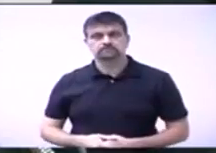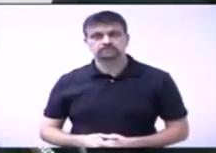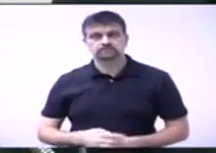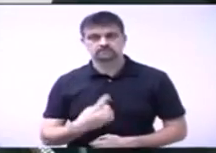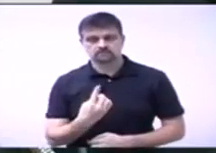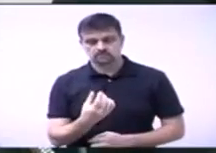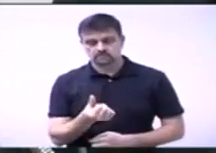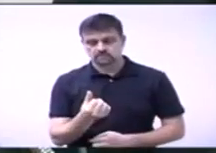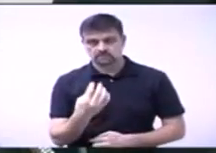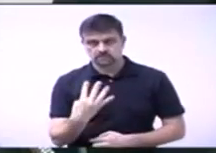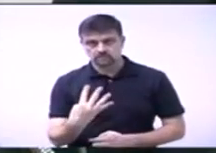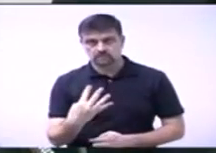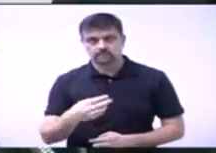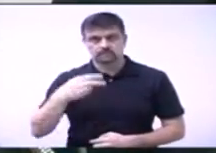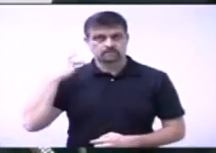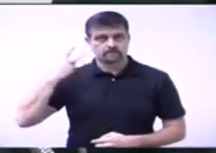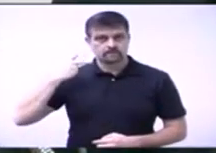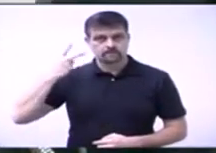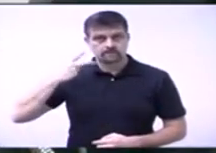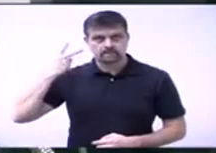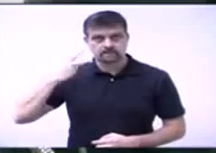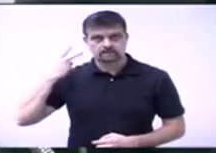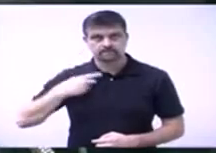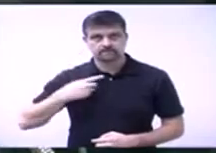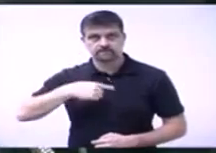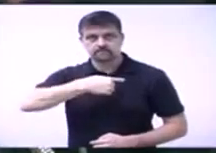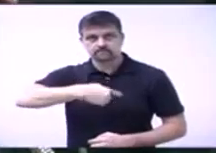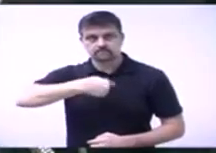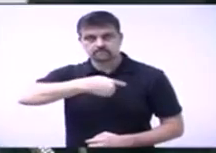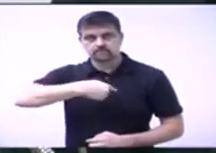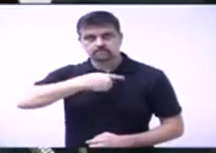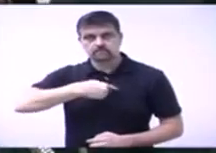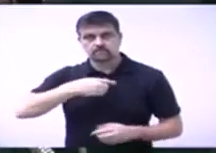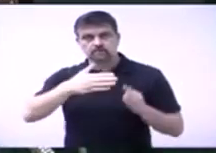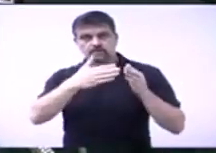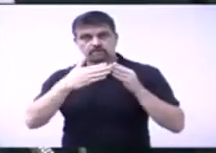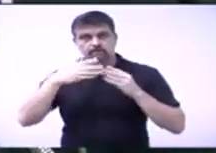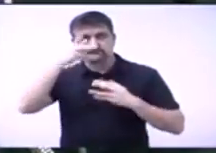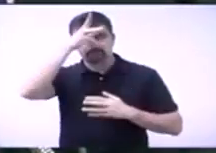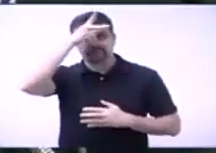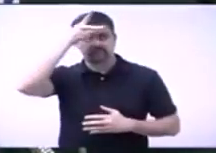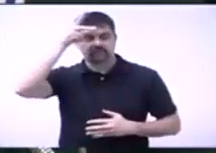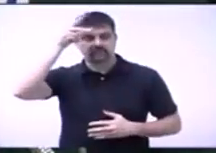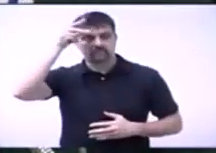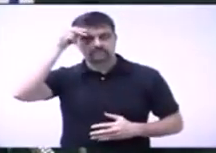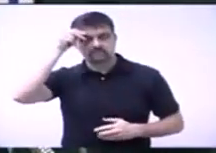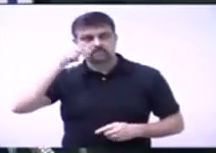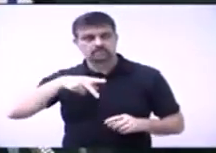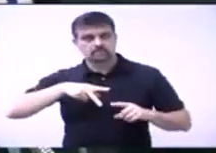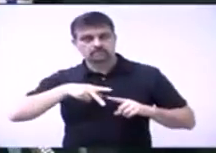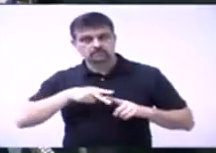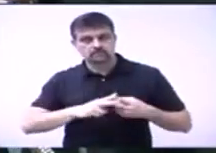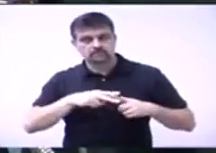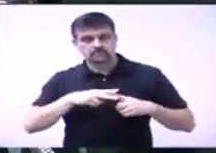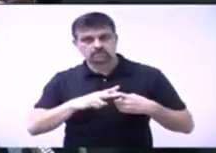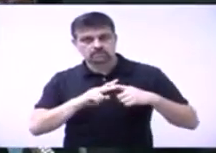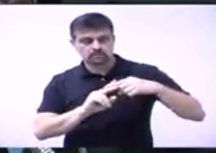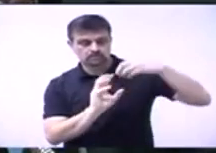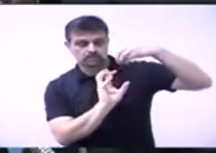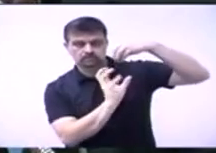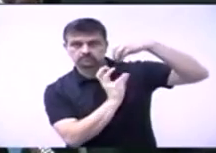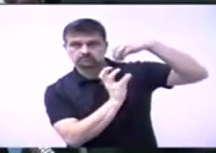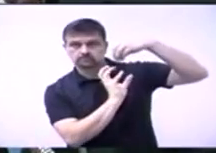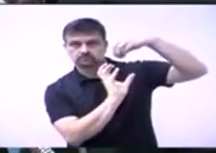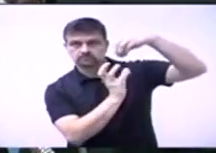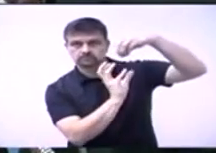164, do vereador Dr. João Mota, sugere ao executivo a manutenção das lâmpadas